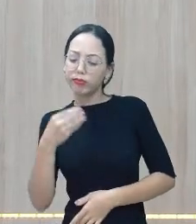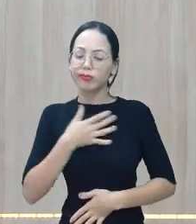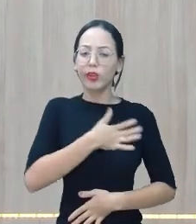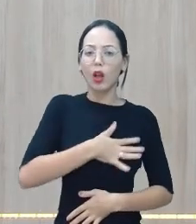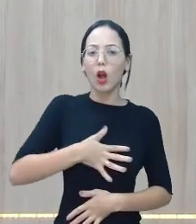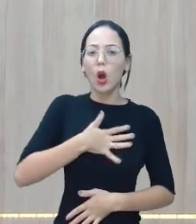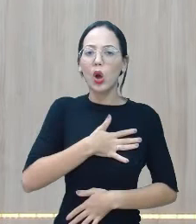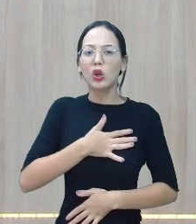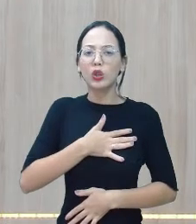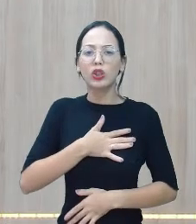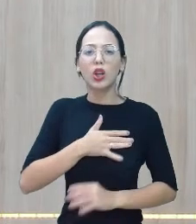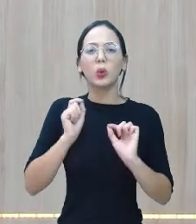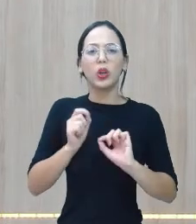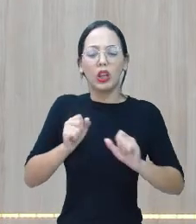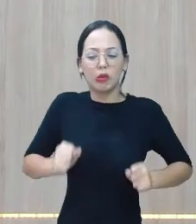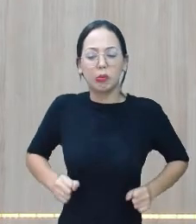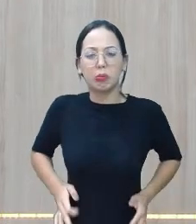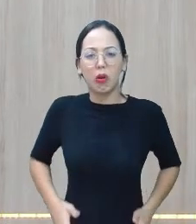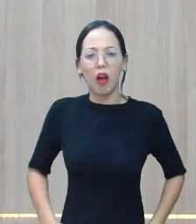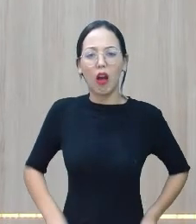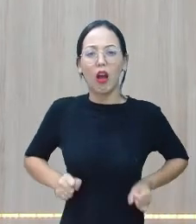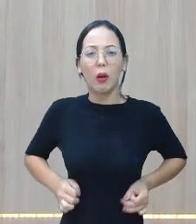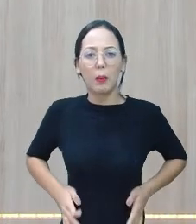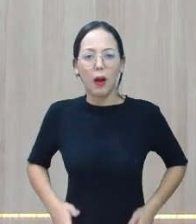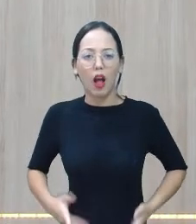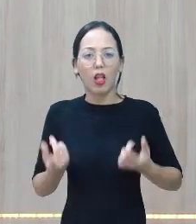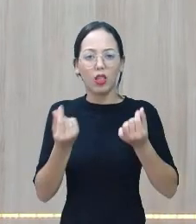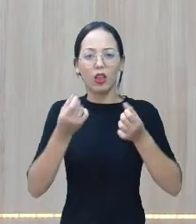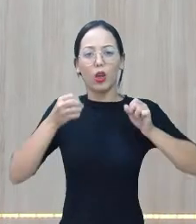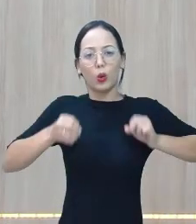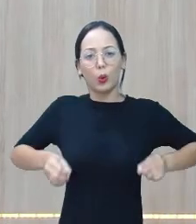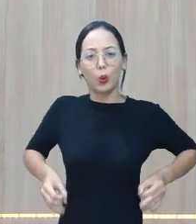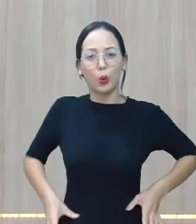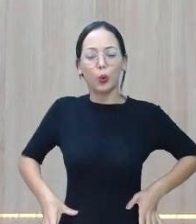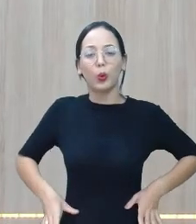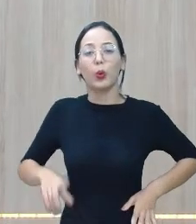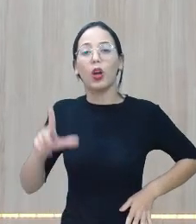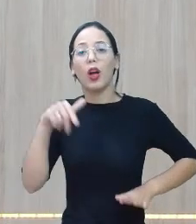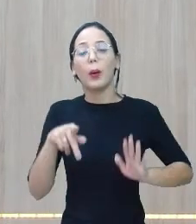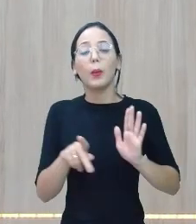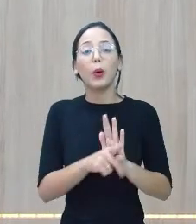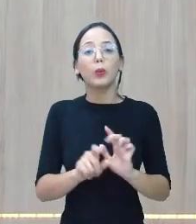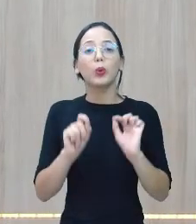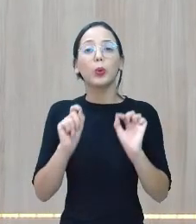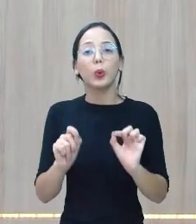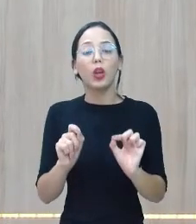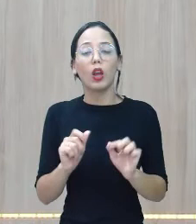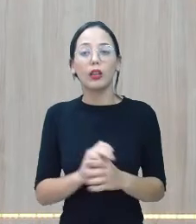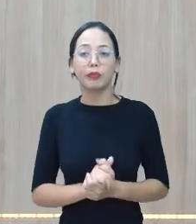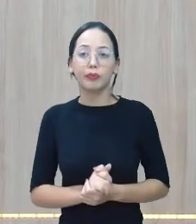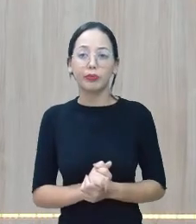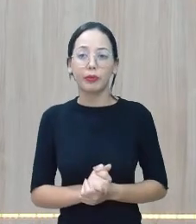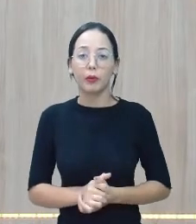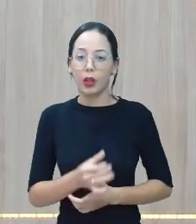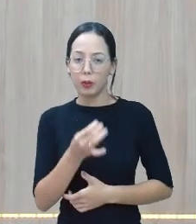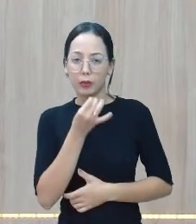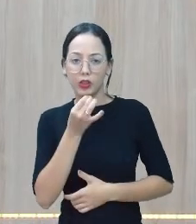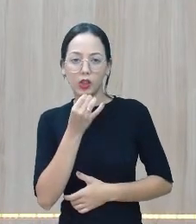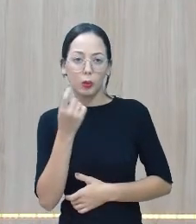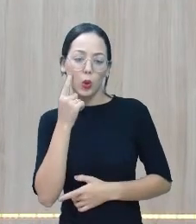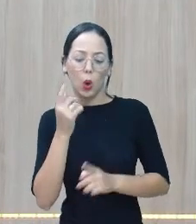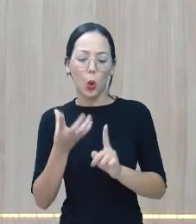costumam exagerar nos gastos. E aí vocês percebem que poderia ser os artistas que não são